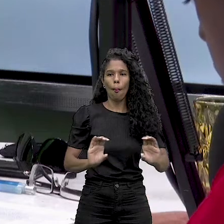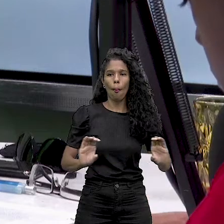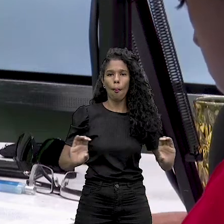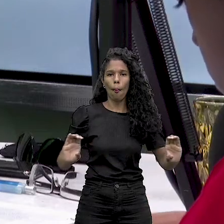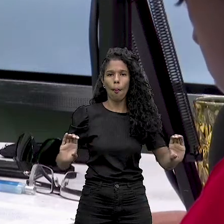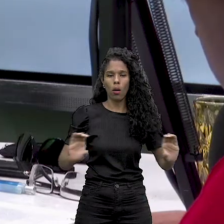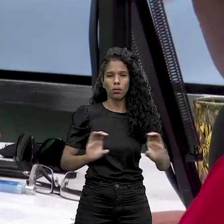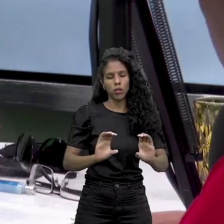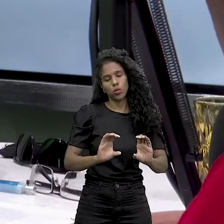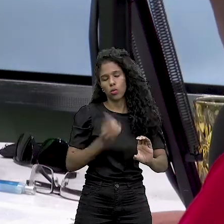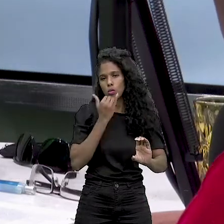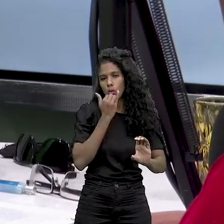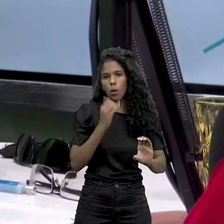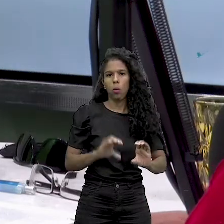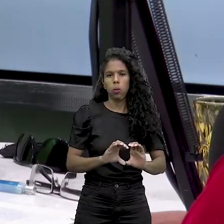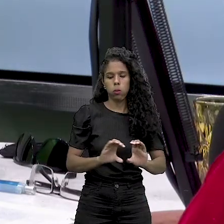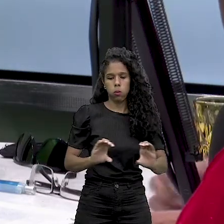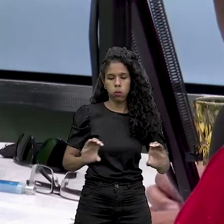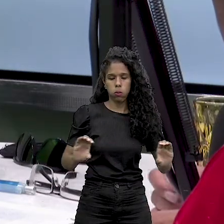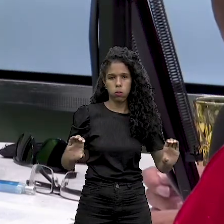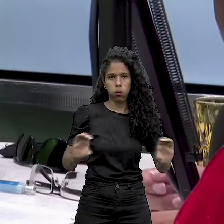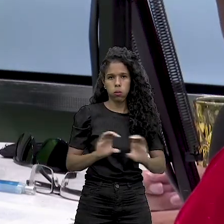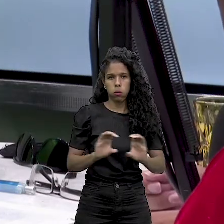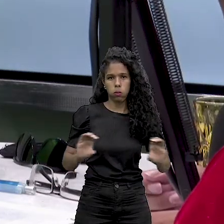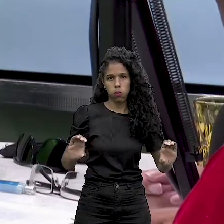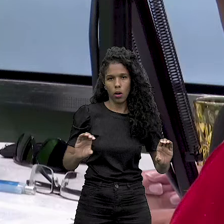interdependência. Quando você fabrica um celular desse aqui no Brasil,